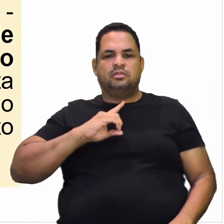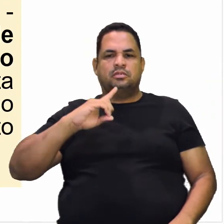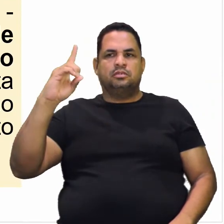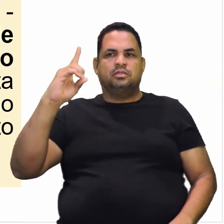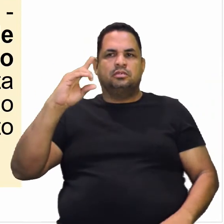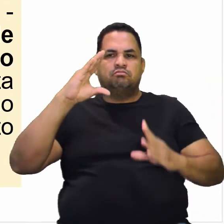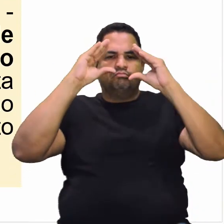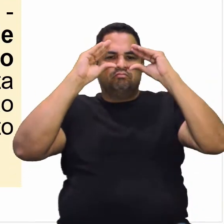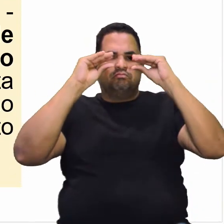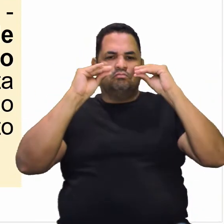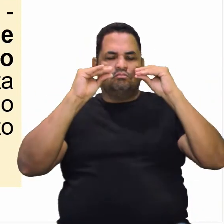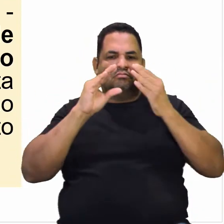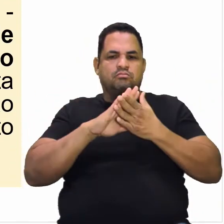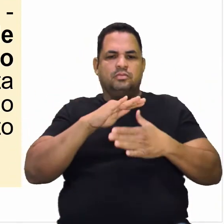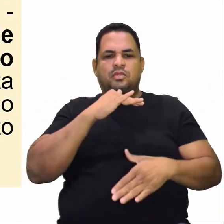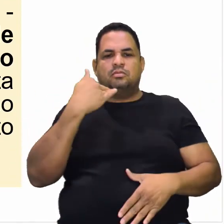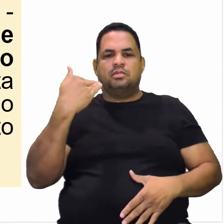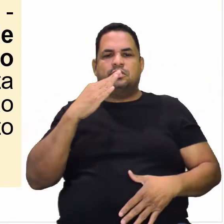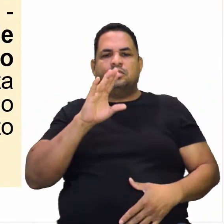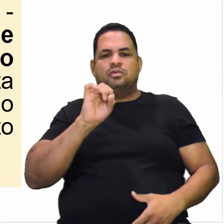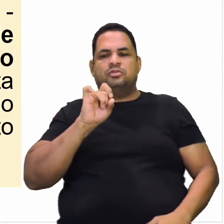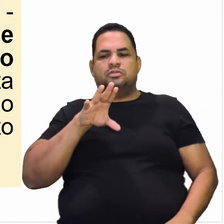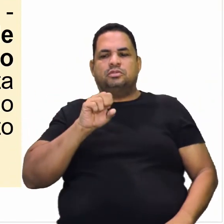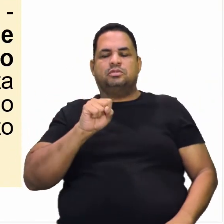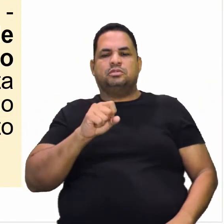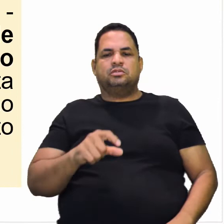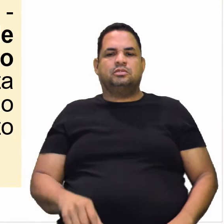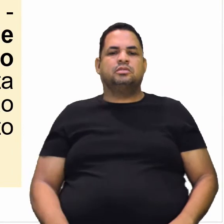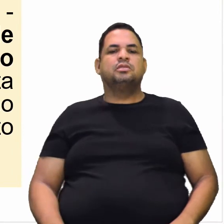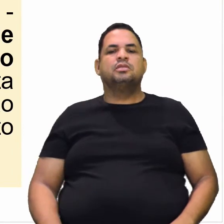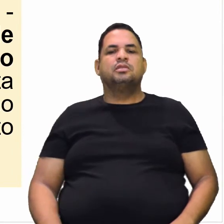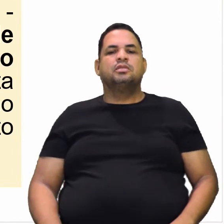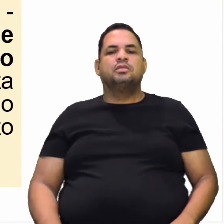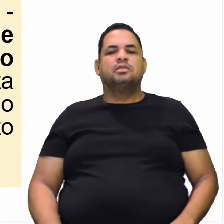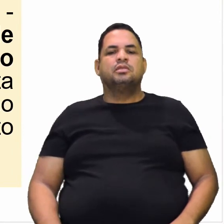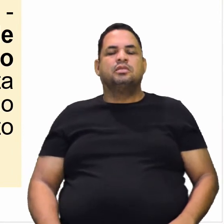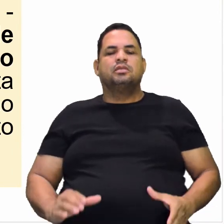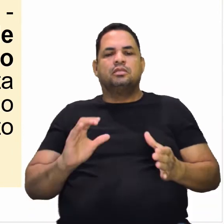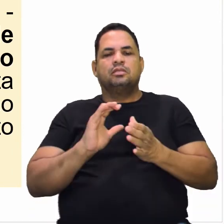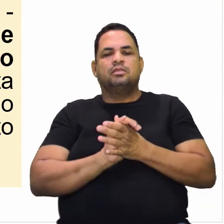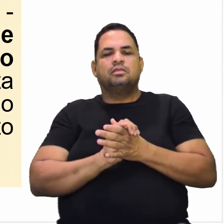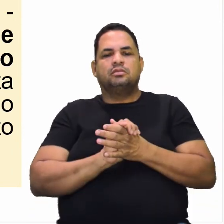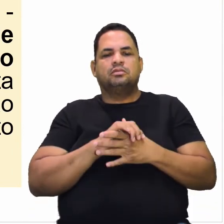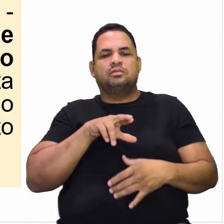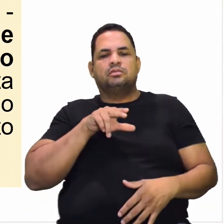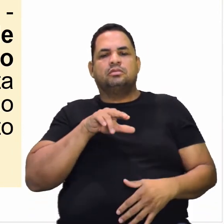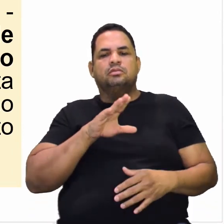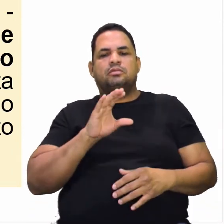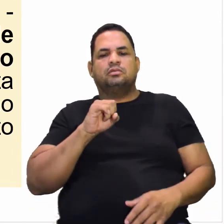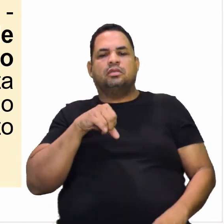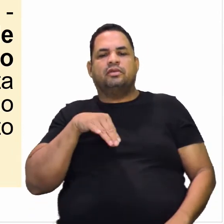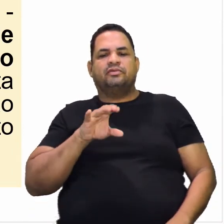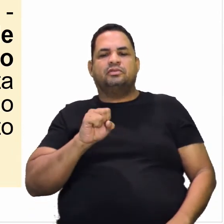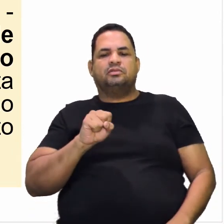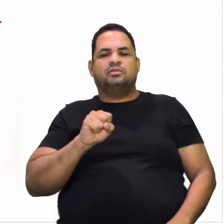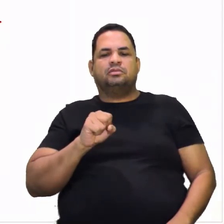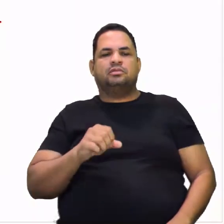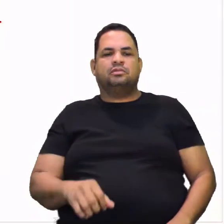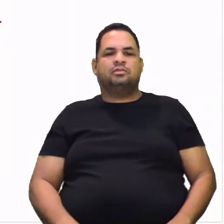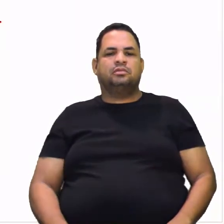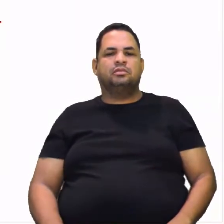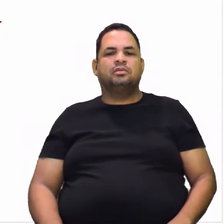escuridão, que vai matar Osíris, vai casar com sua irmã Nefte.